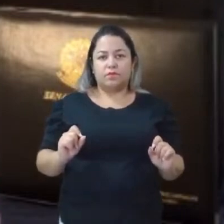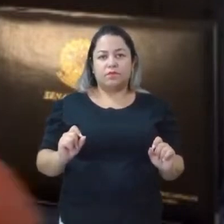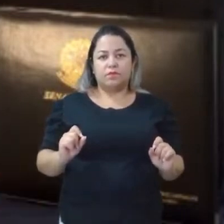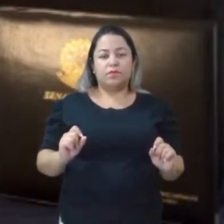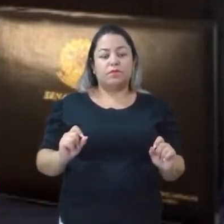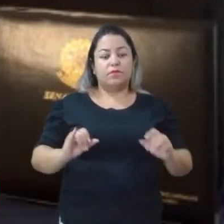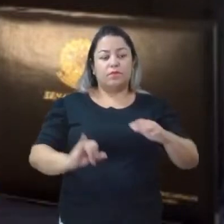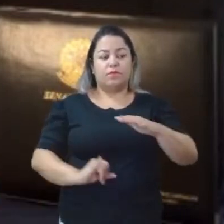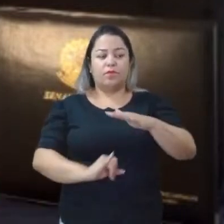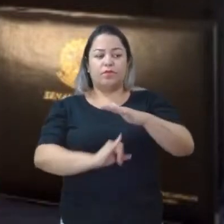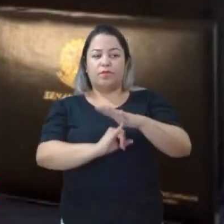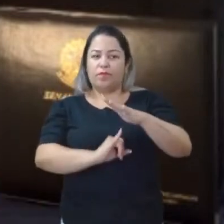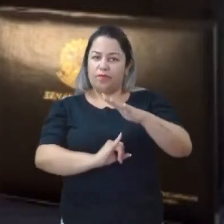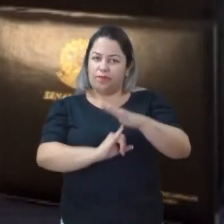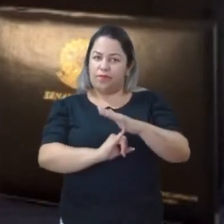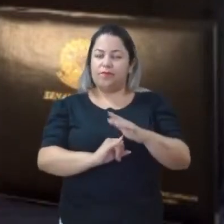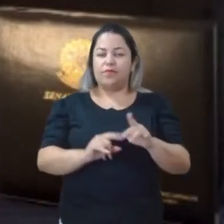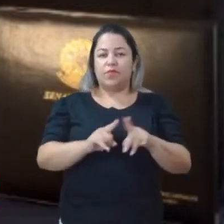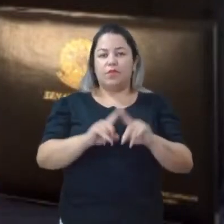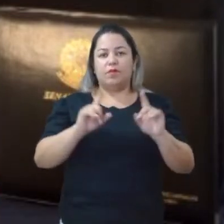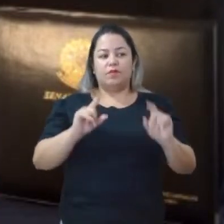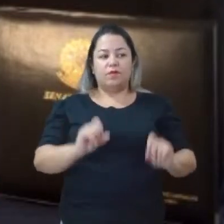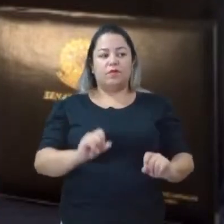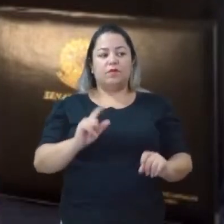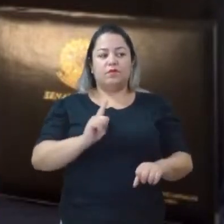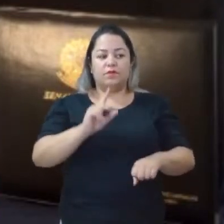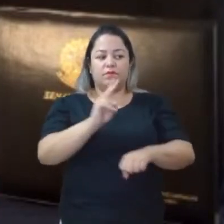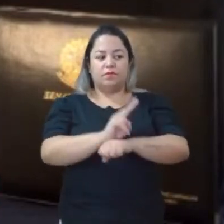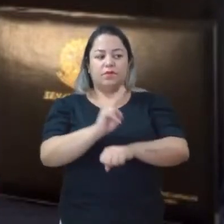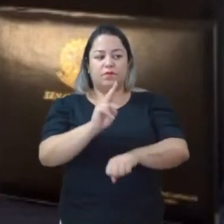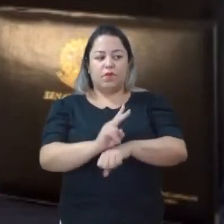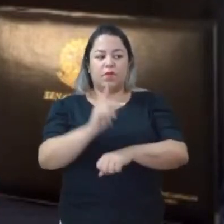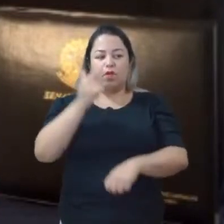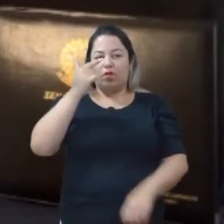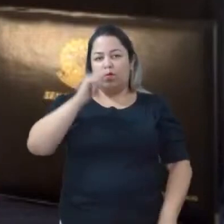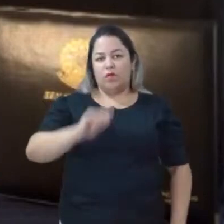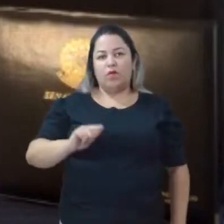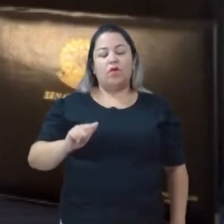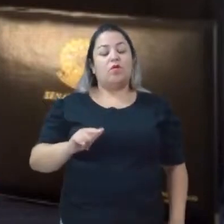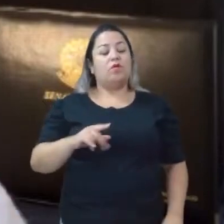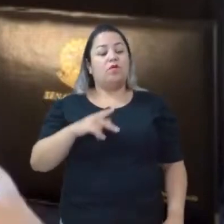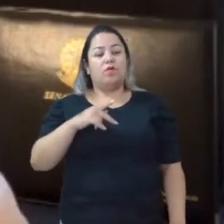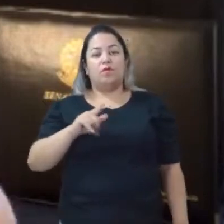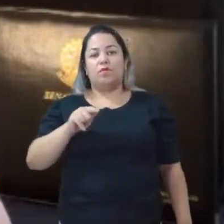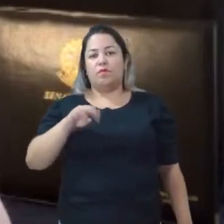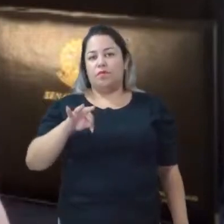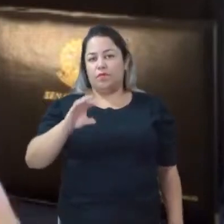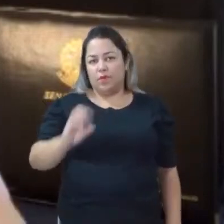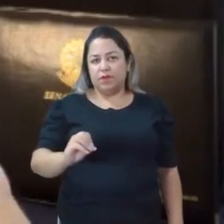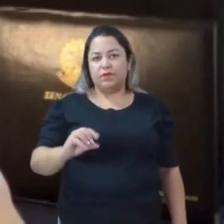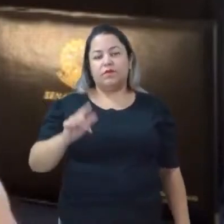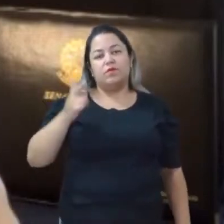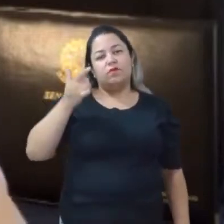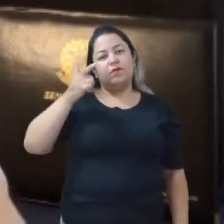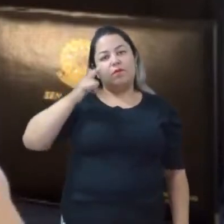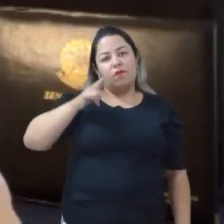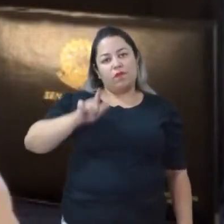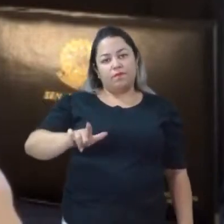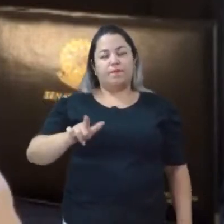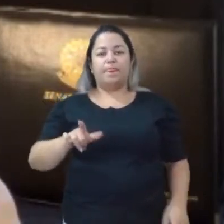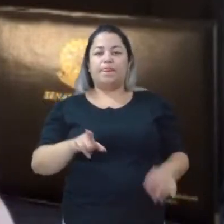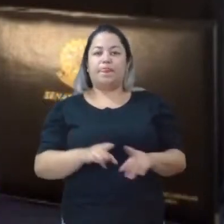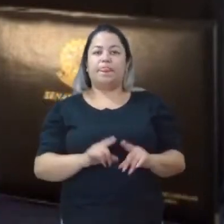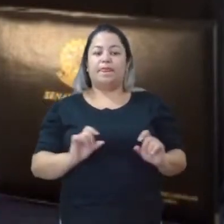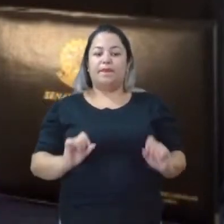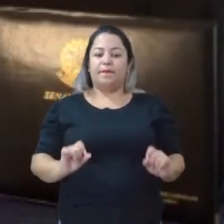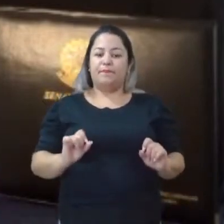das instituições que devem preservar e garantir que o pleito garanta a integridade